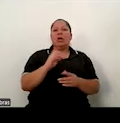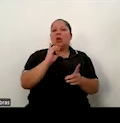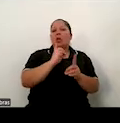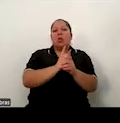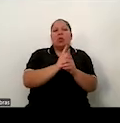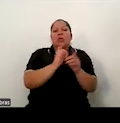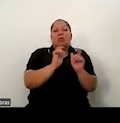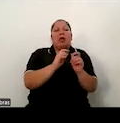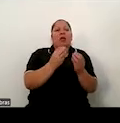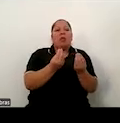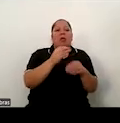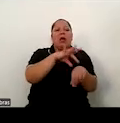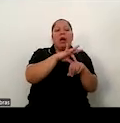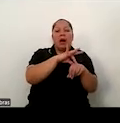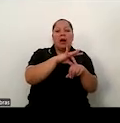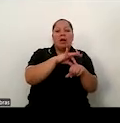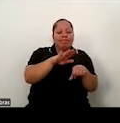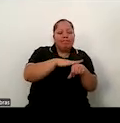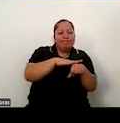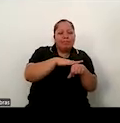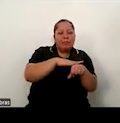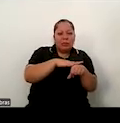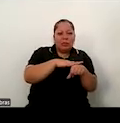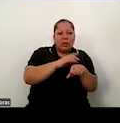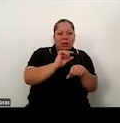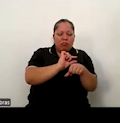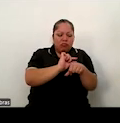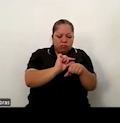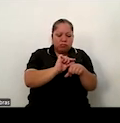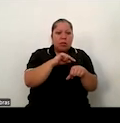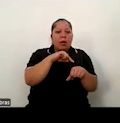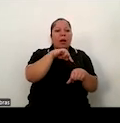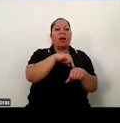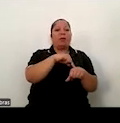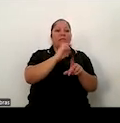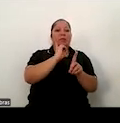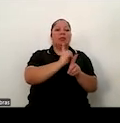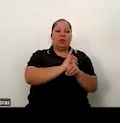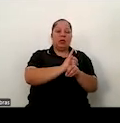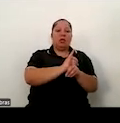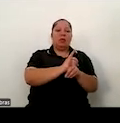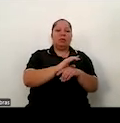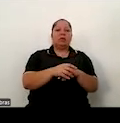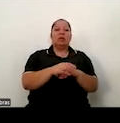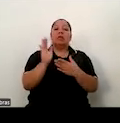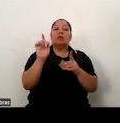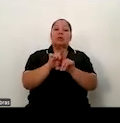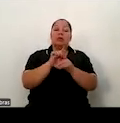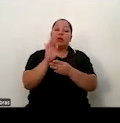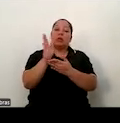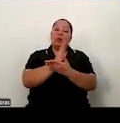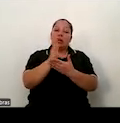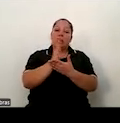carne assada, tá? Essas substâncias, elas também são encontradas nos alimentos defumados. E esses compostos, eles